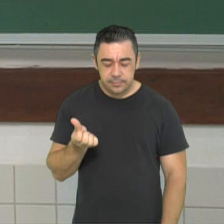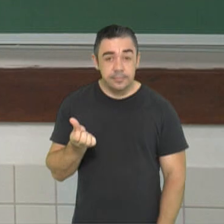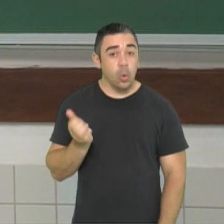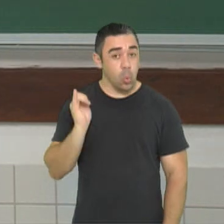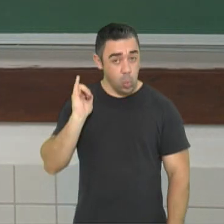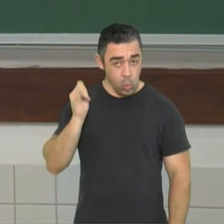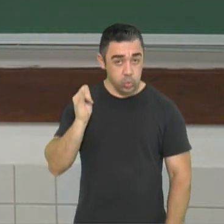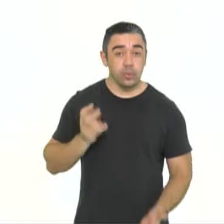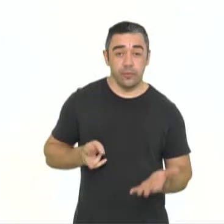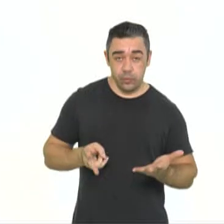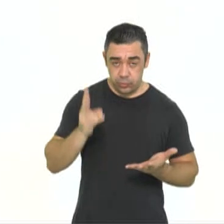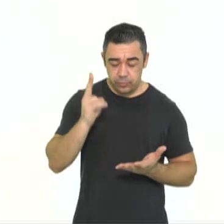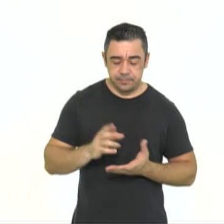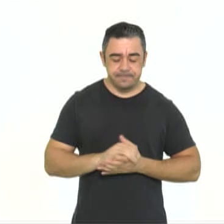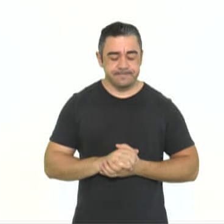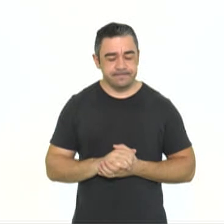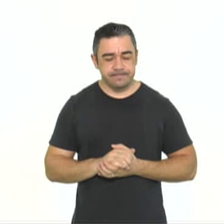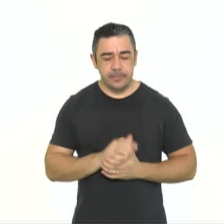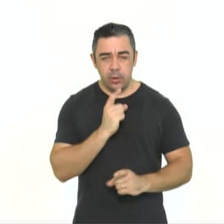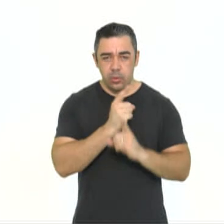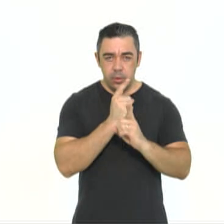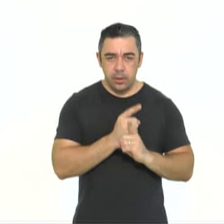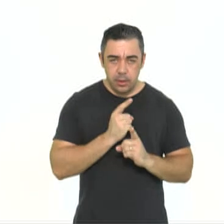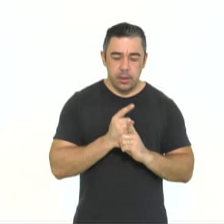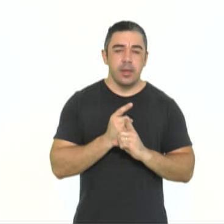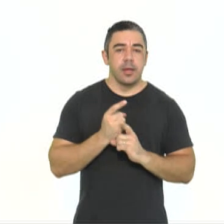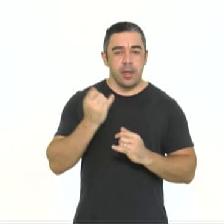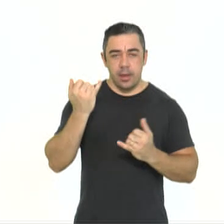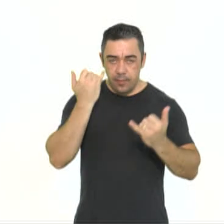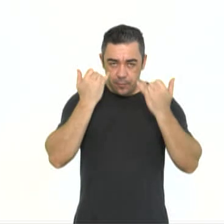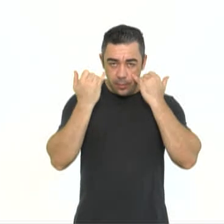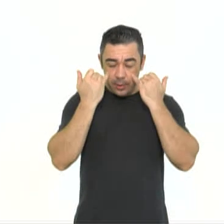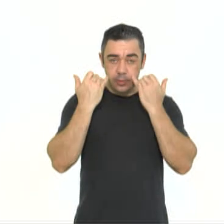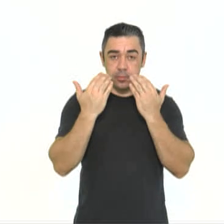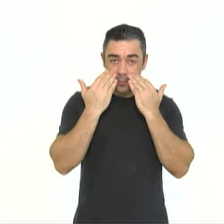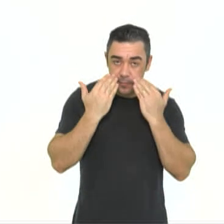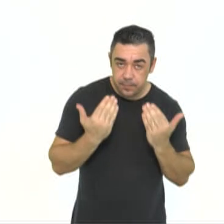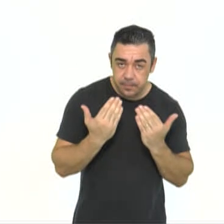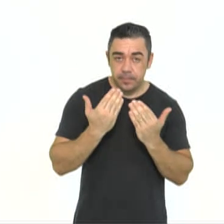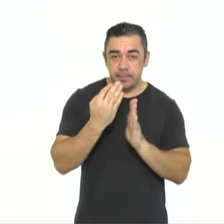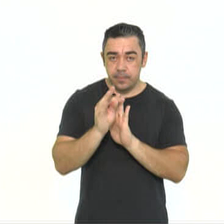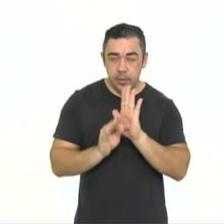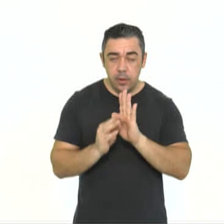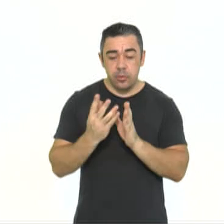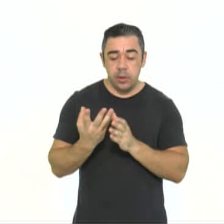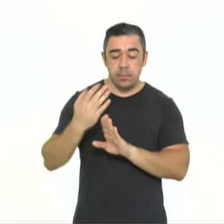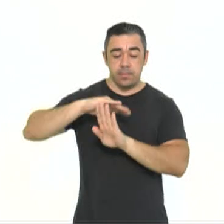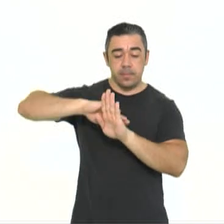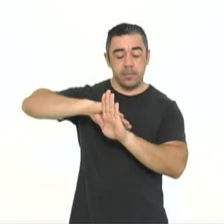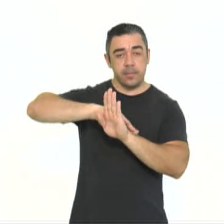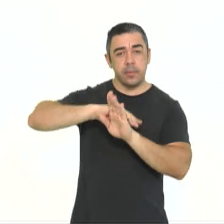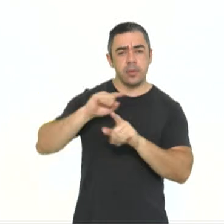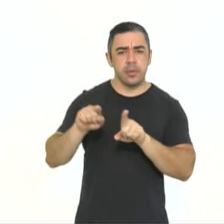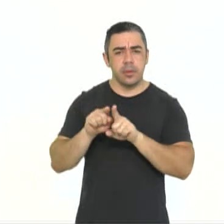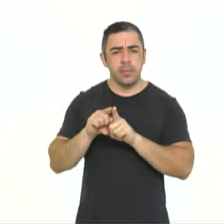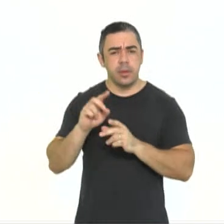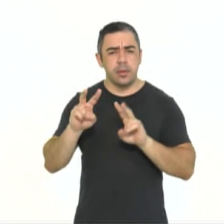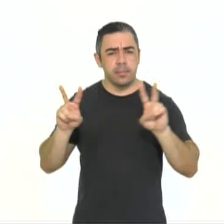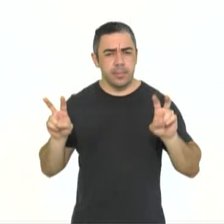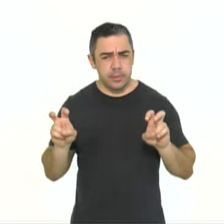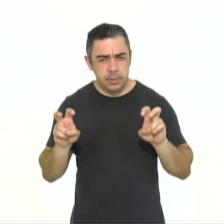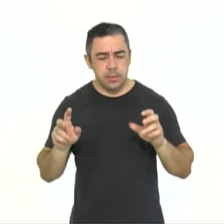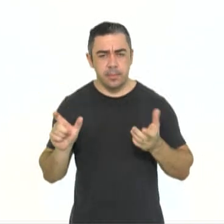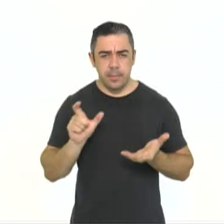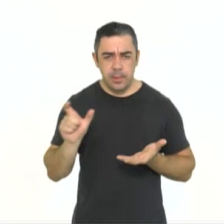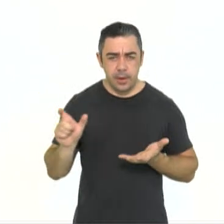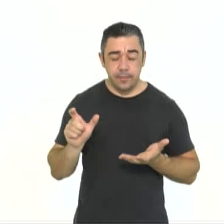vai continuar. Localizar informações explícitas em um texto, inferir o sentido de uma palavra ou expressão, inferir